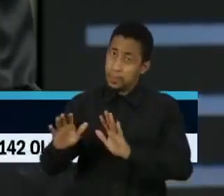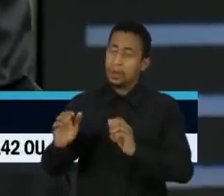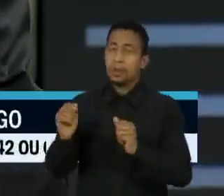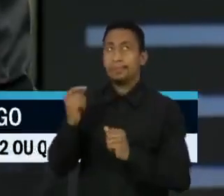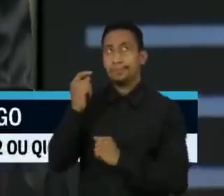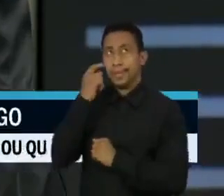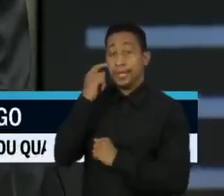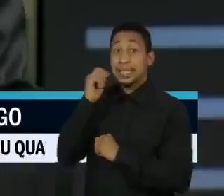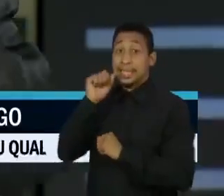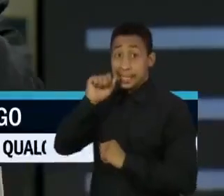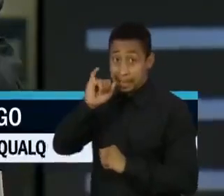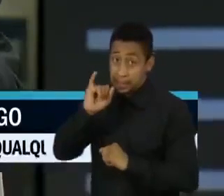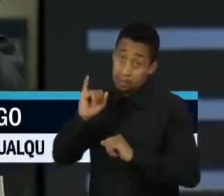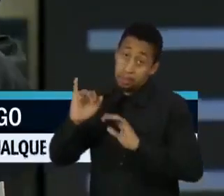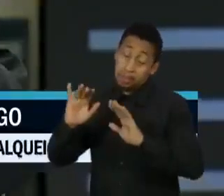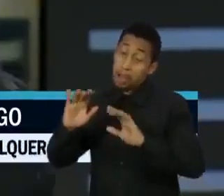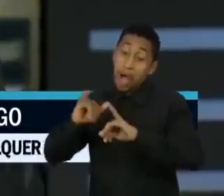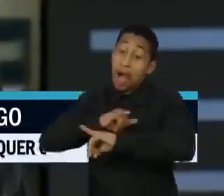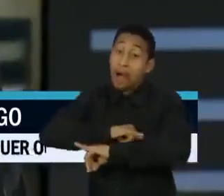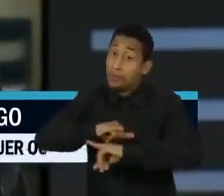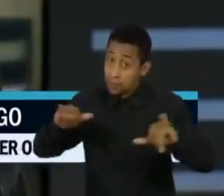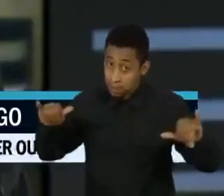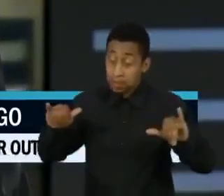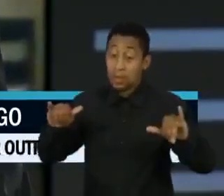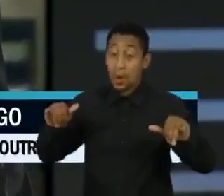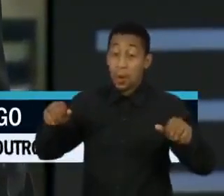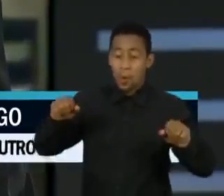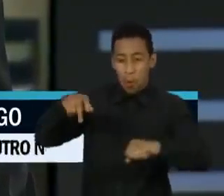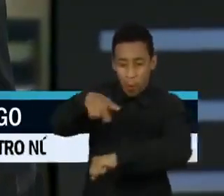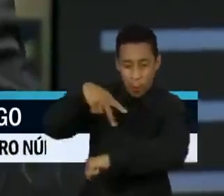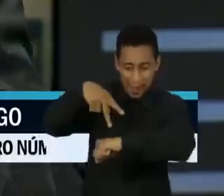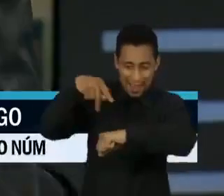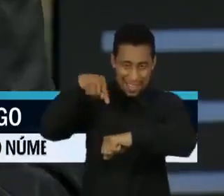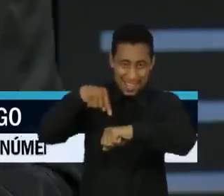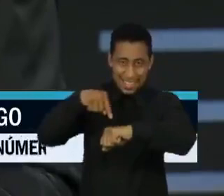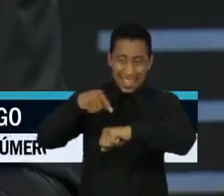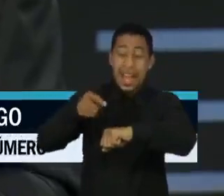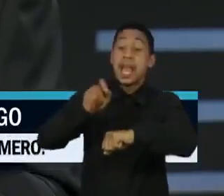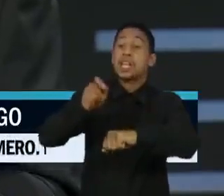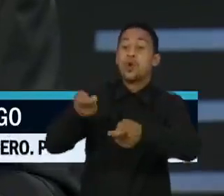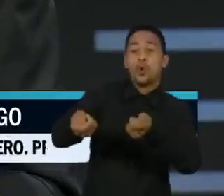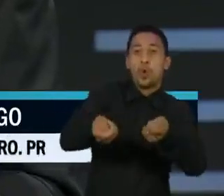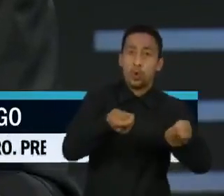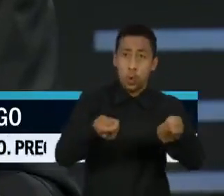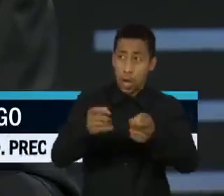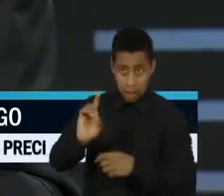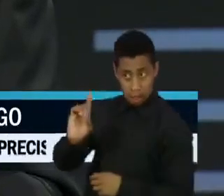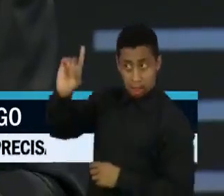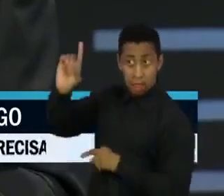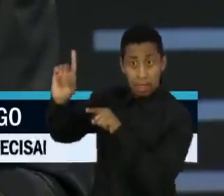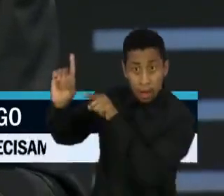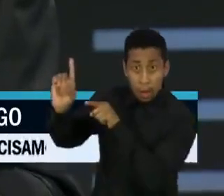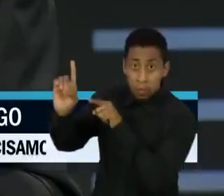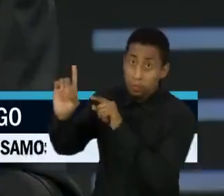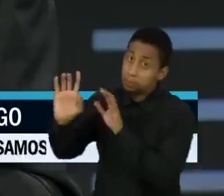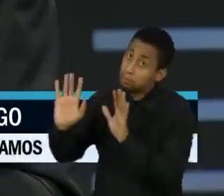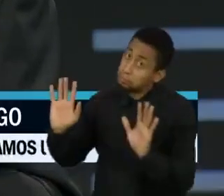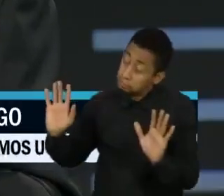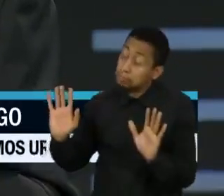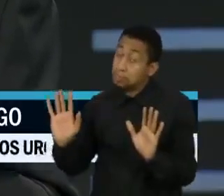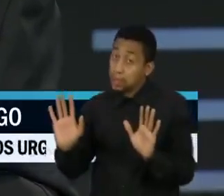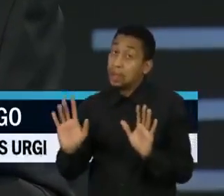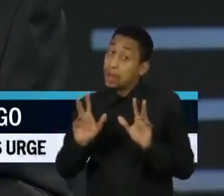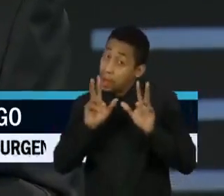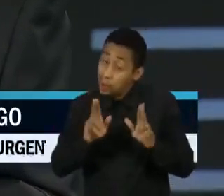país é governado por Deus, a gente pode sentir uma vibe de algo como isso, né? Como no caso dos bolsonaristas. Mas eu diria